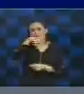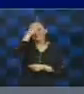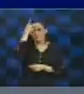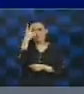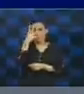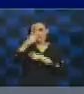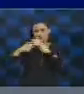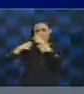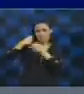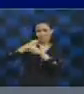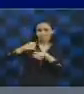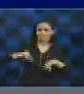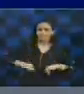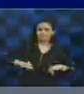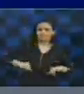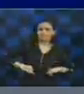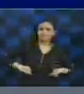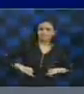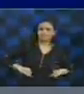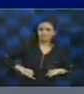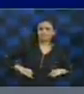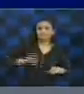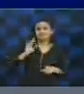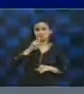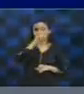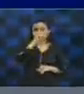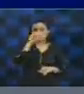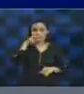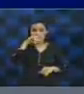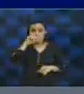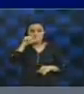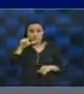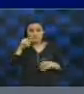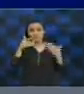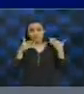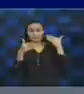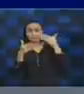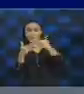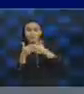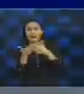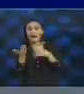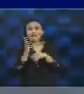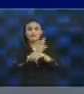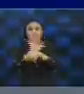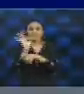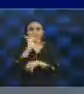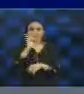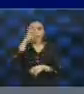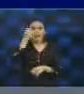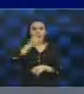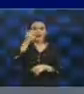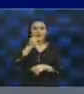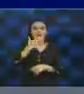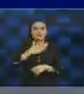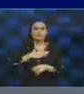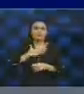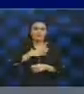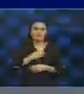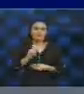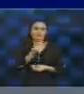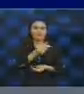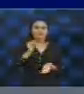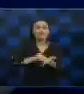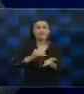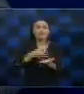4 anos. Você diminuiu de 100 mil para 20 mil os beneficiários do leite do meu filho. Como você se sente e qual a explicação para